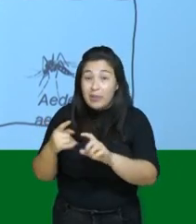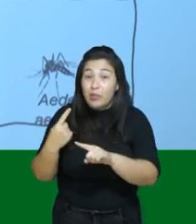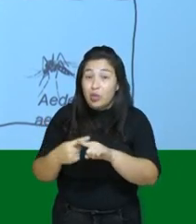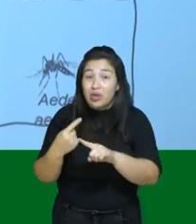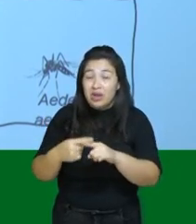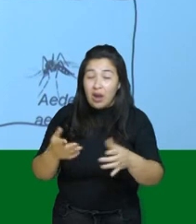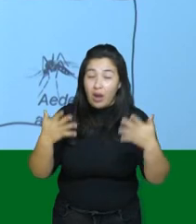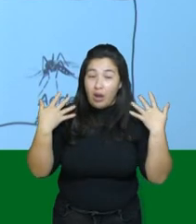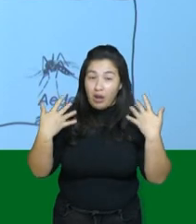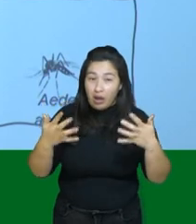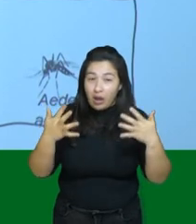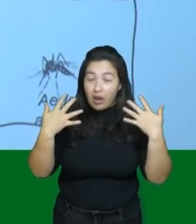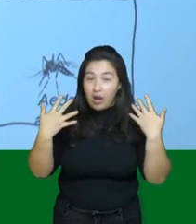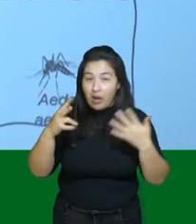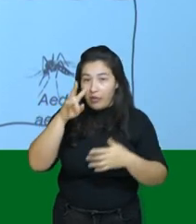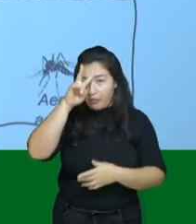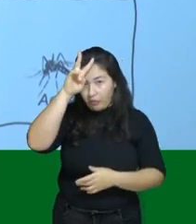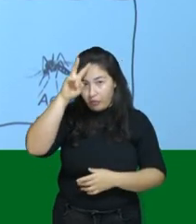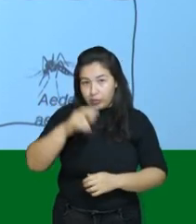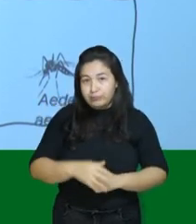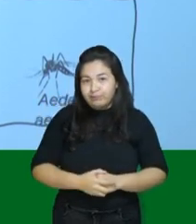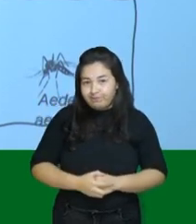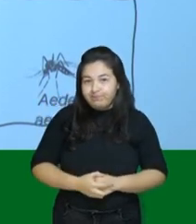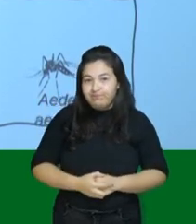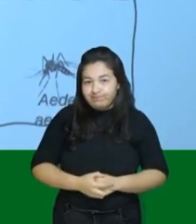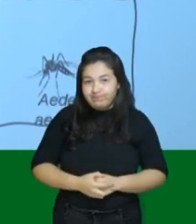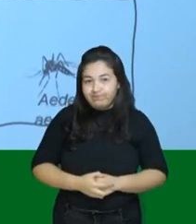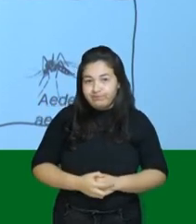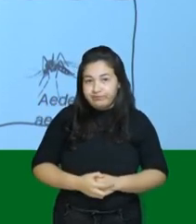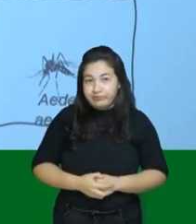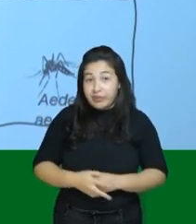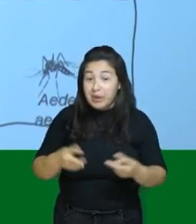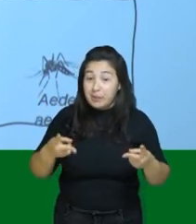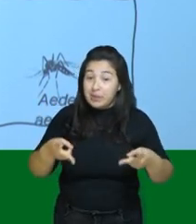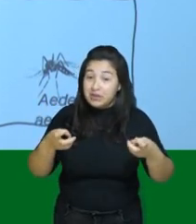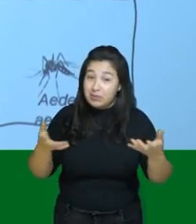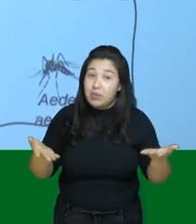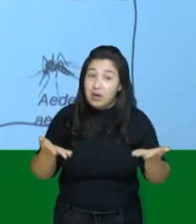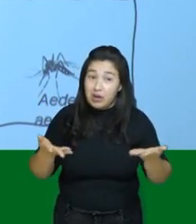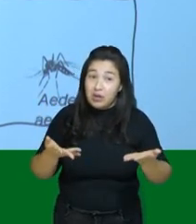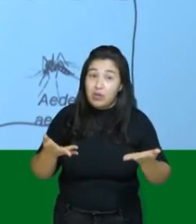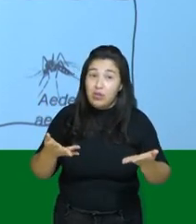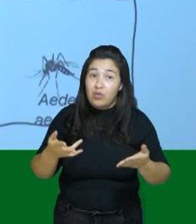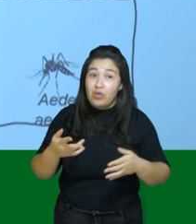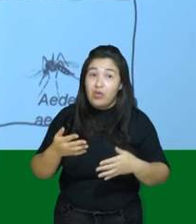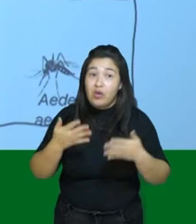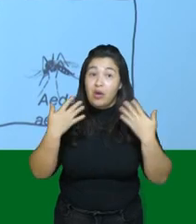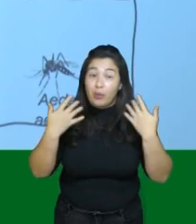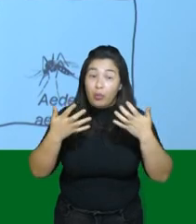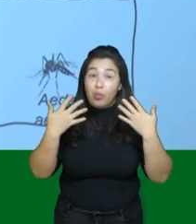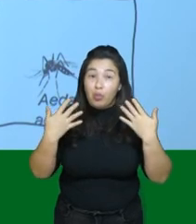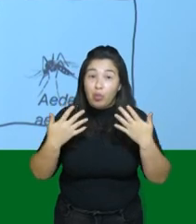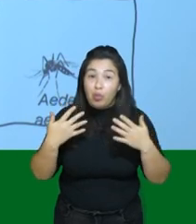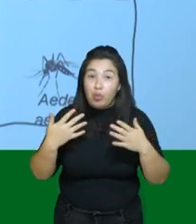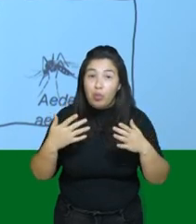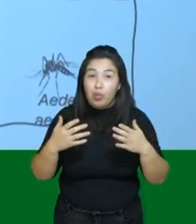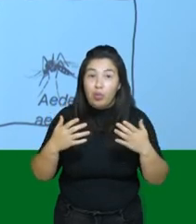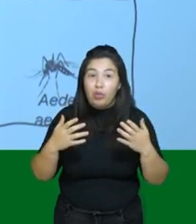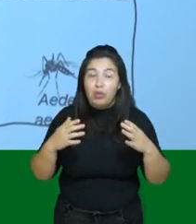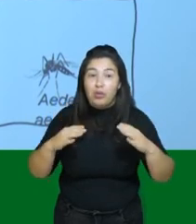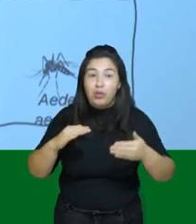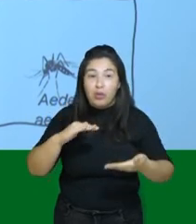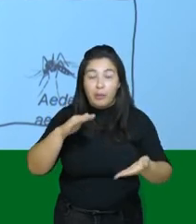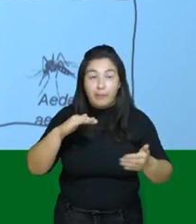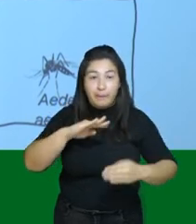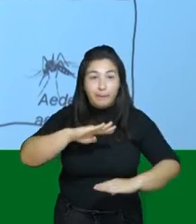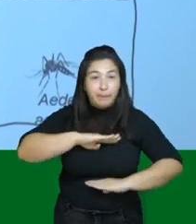comprovadas diretamente devido a essas ondas de calor. E a gente viu esse verão como que foi aí. A gente teve um verão desde